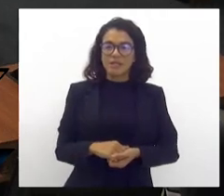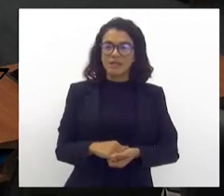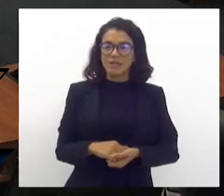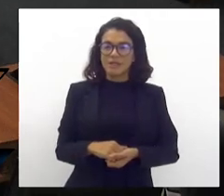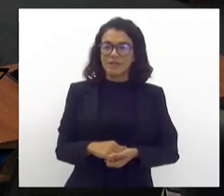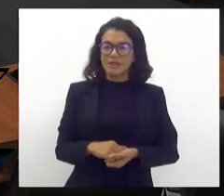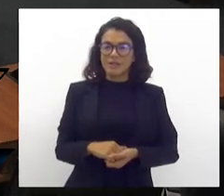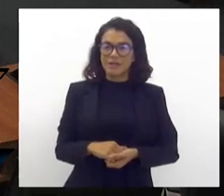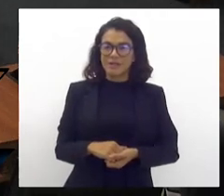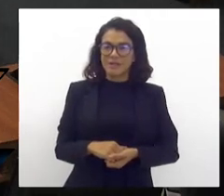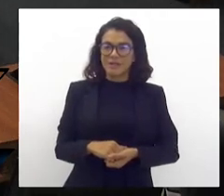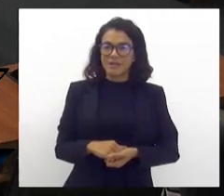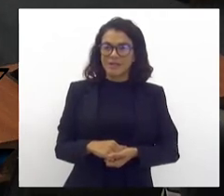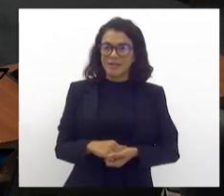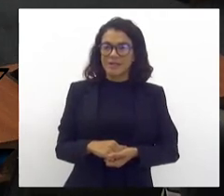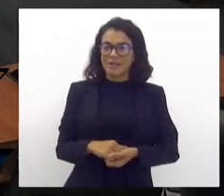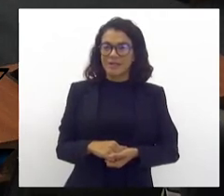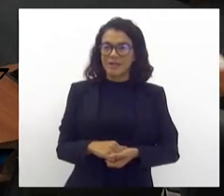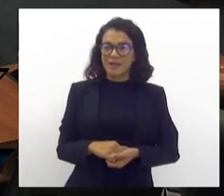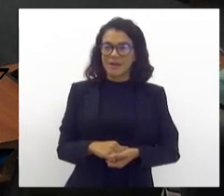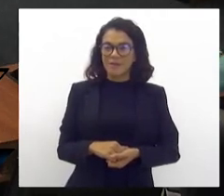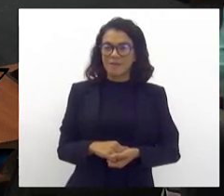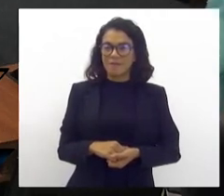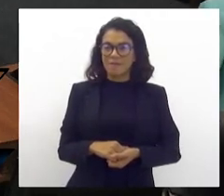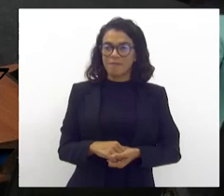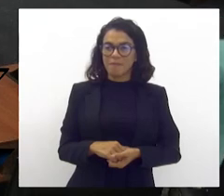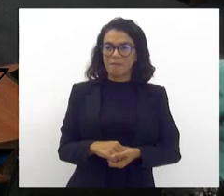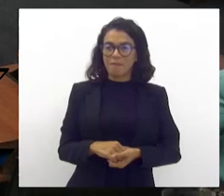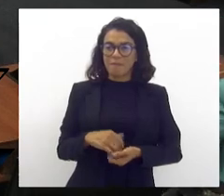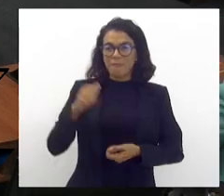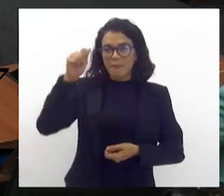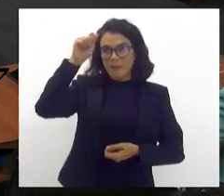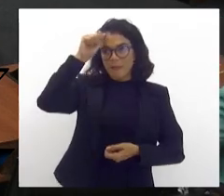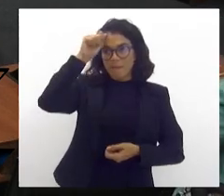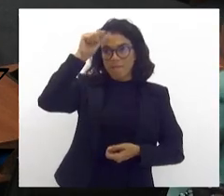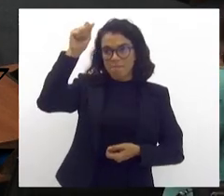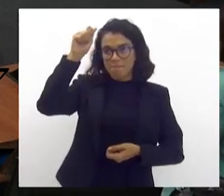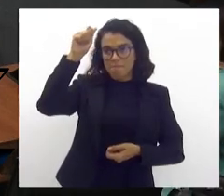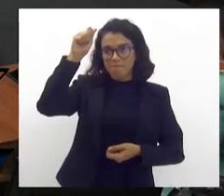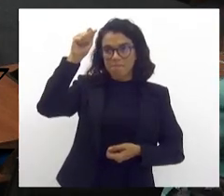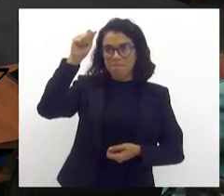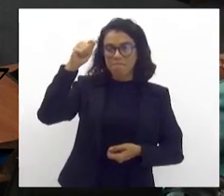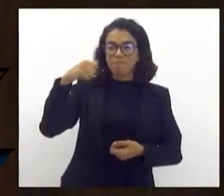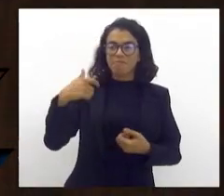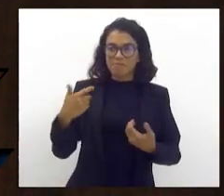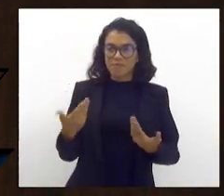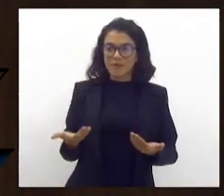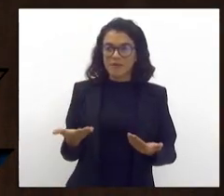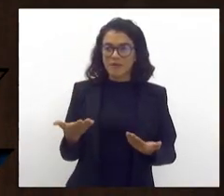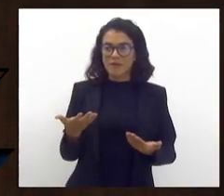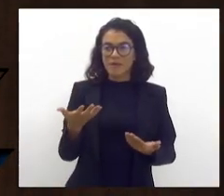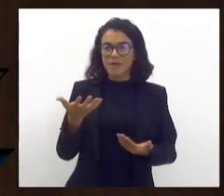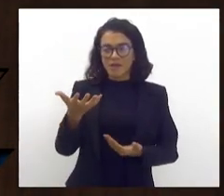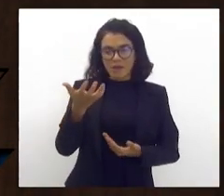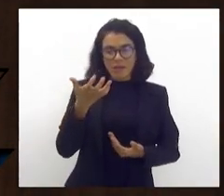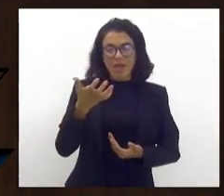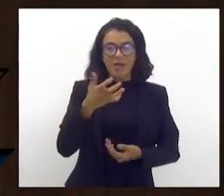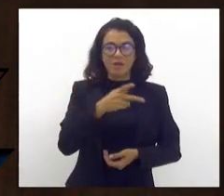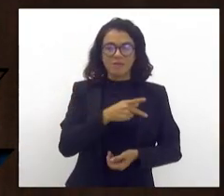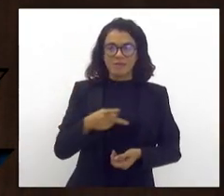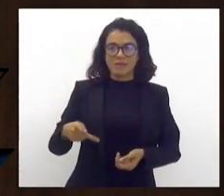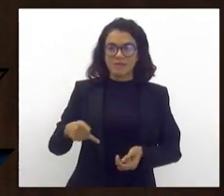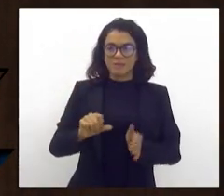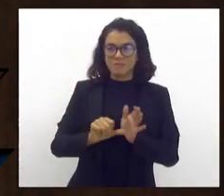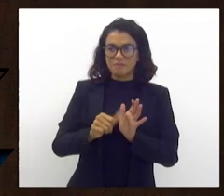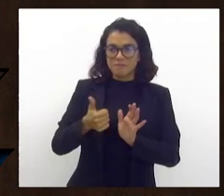Falaram junto. Primeiras não, damas. Então, autor. Deputada Verônica, por favor. Então, queria, senhor presidente, em primeiro